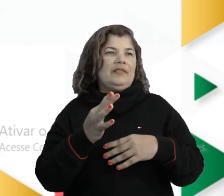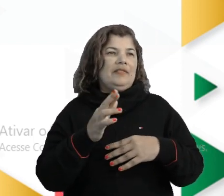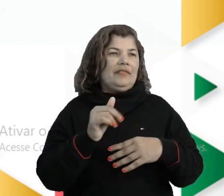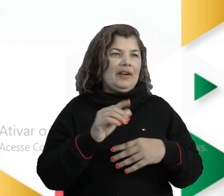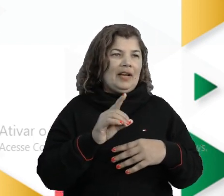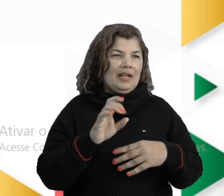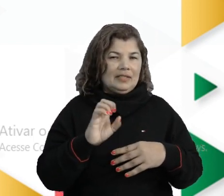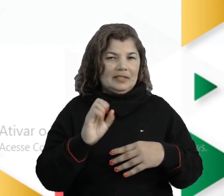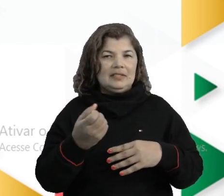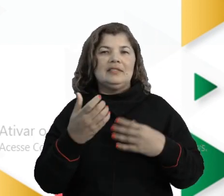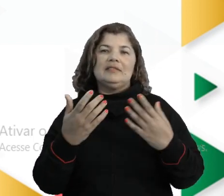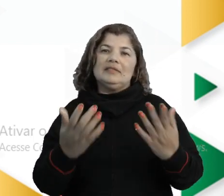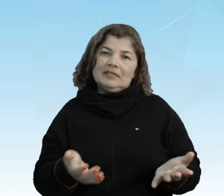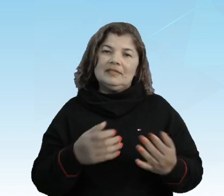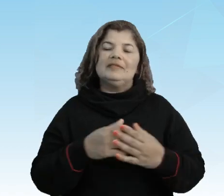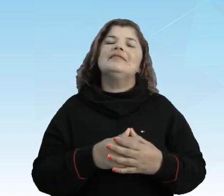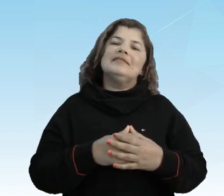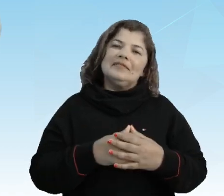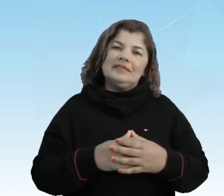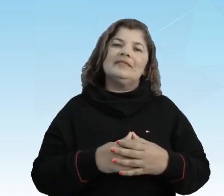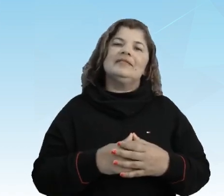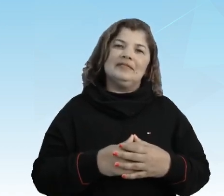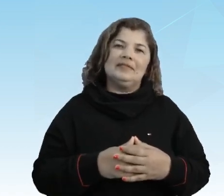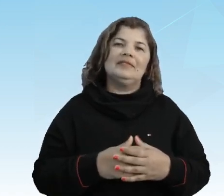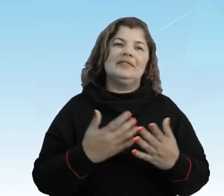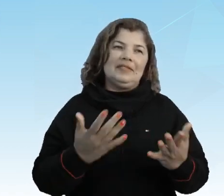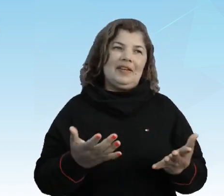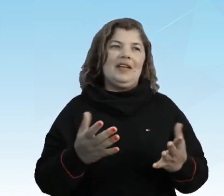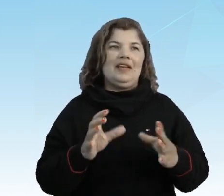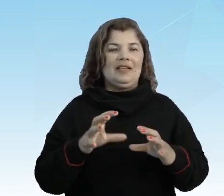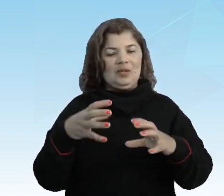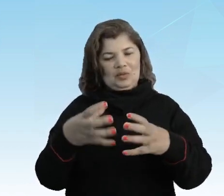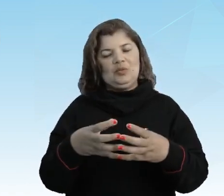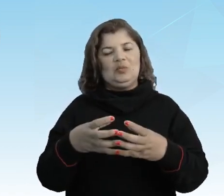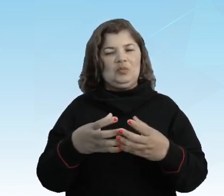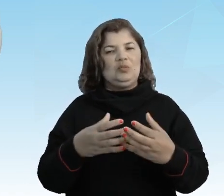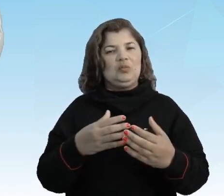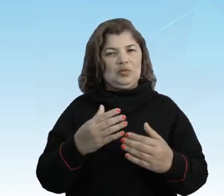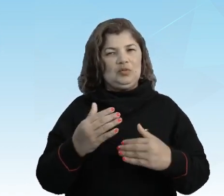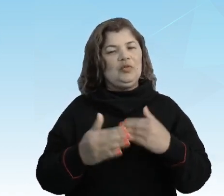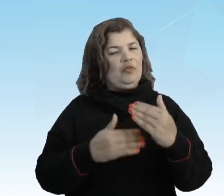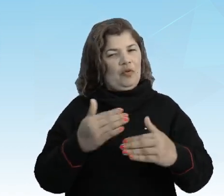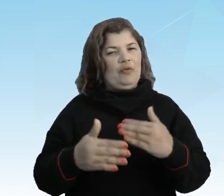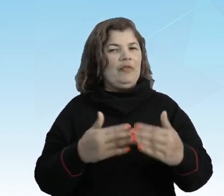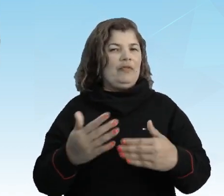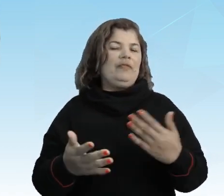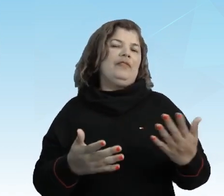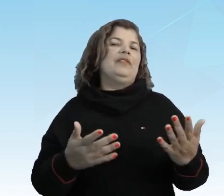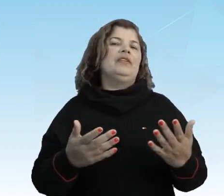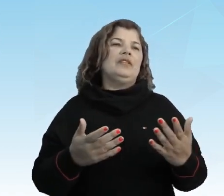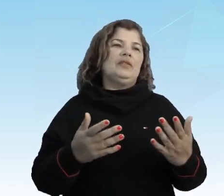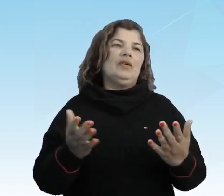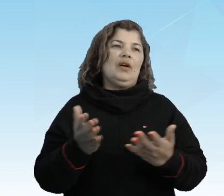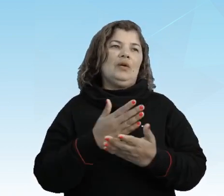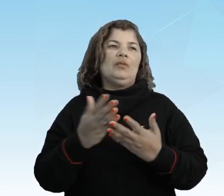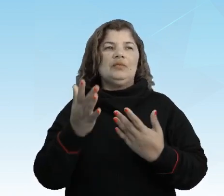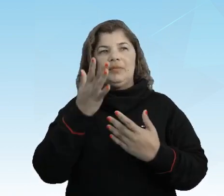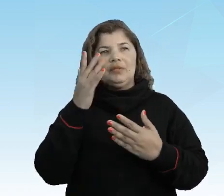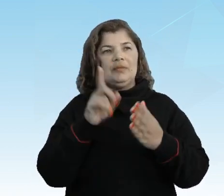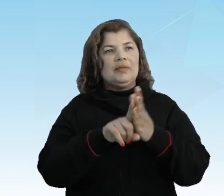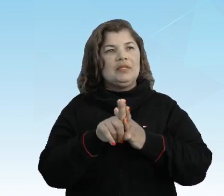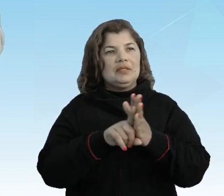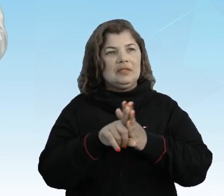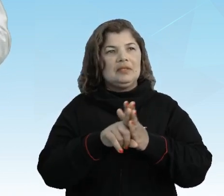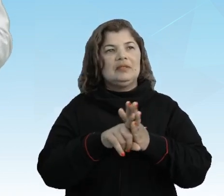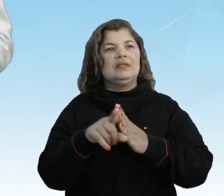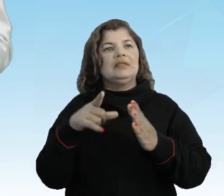Então, veja só aqui a questão, mais uma A vez. aristocracia pernambucana estava envolvida, né? Alguns historiadores, professor Robson, chegam a